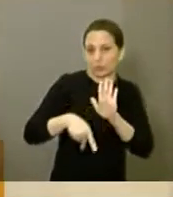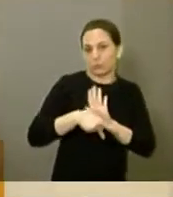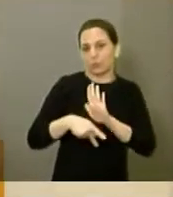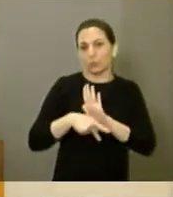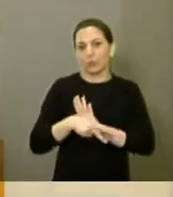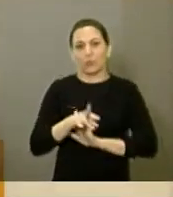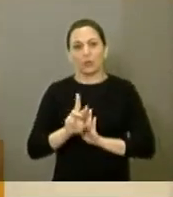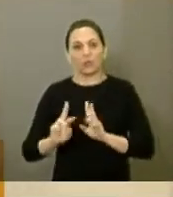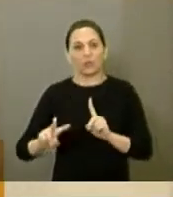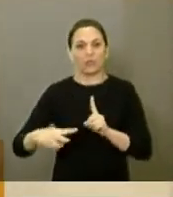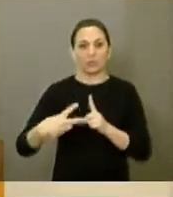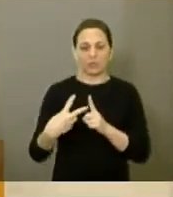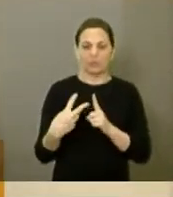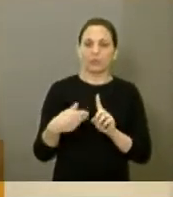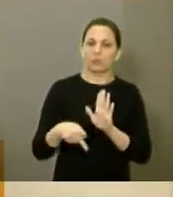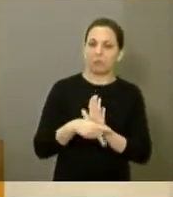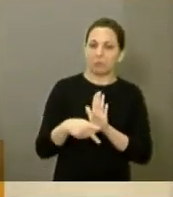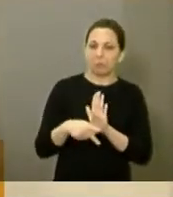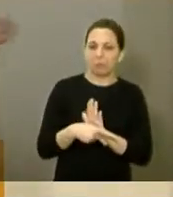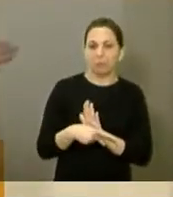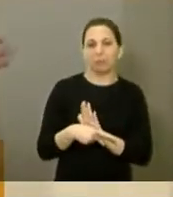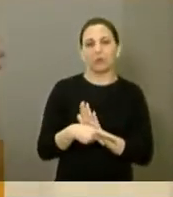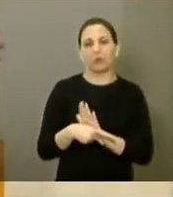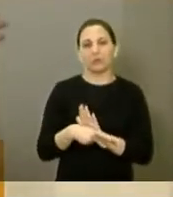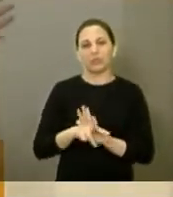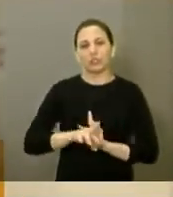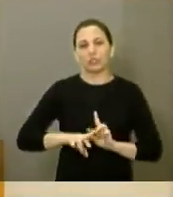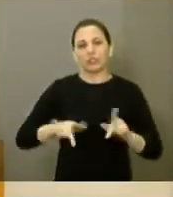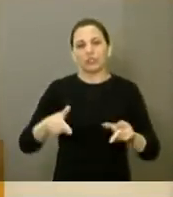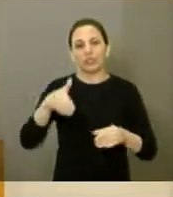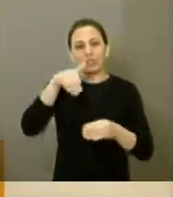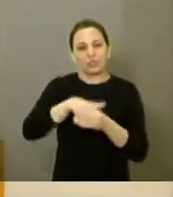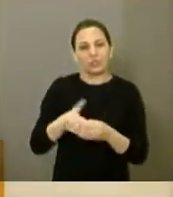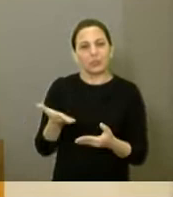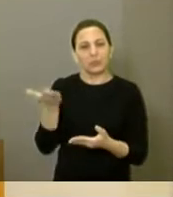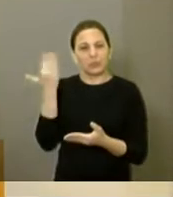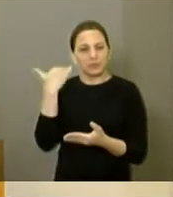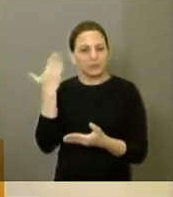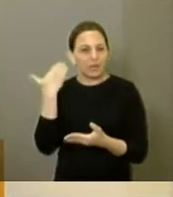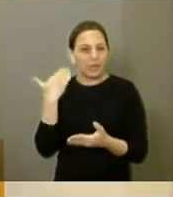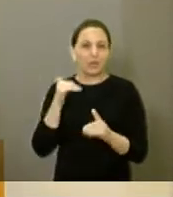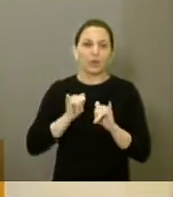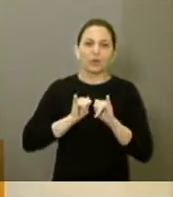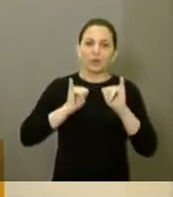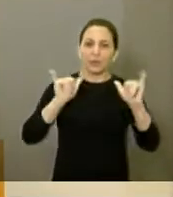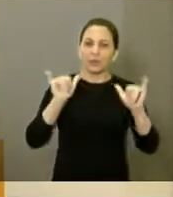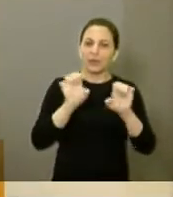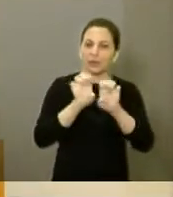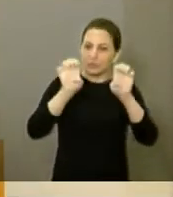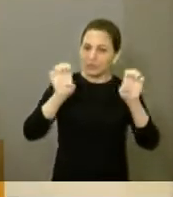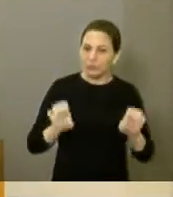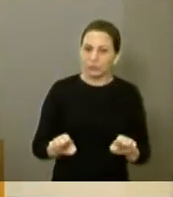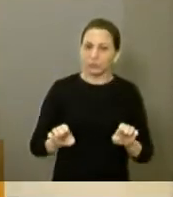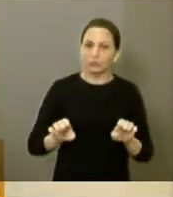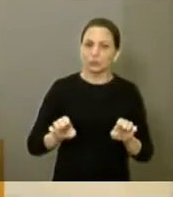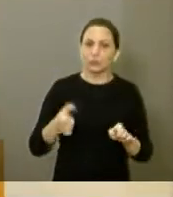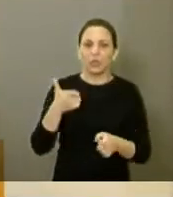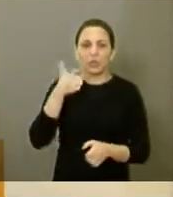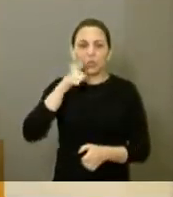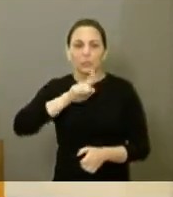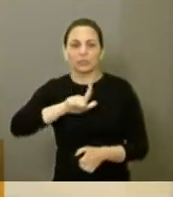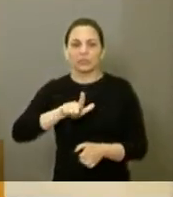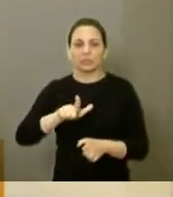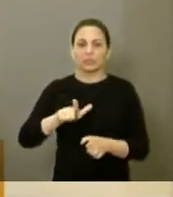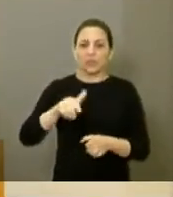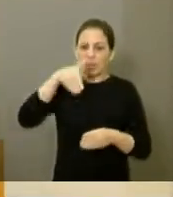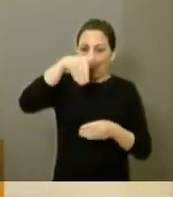reconhecido não foram como nas eleições anteriores campanhas com grandes estruturas que saíram vitoriosa